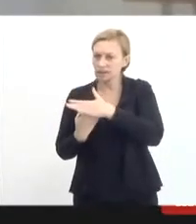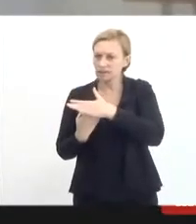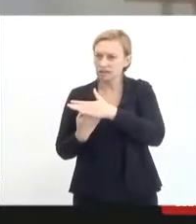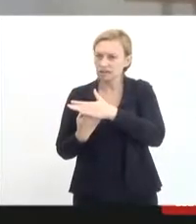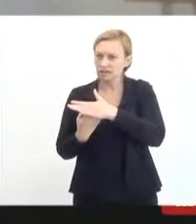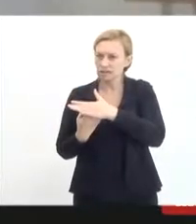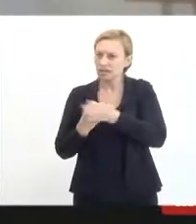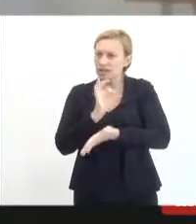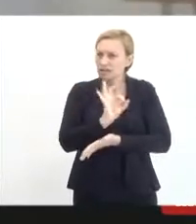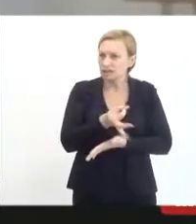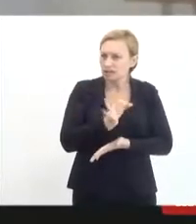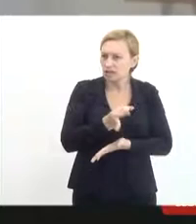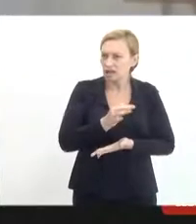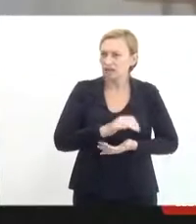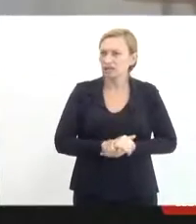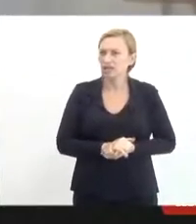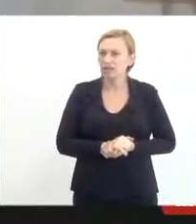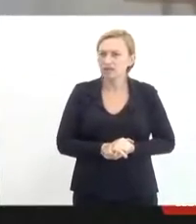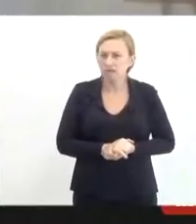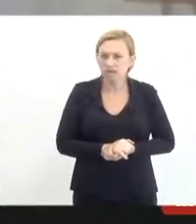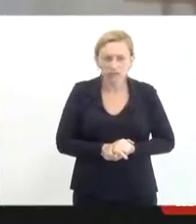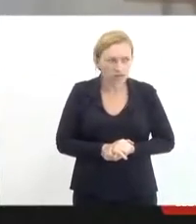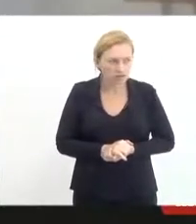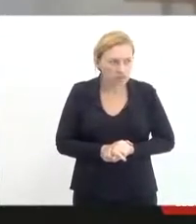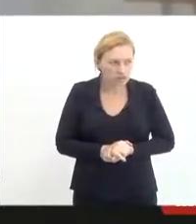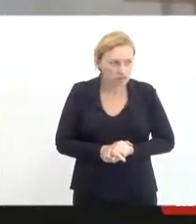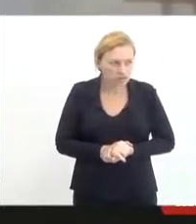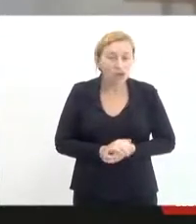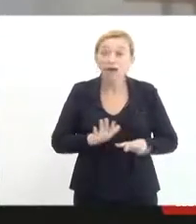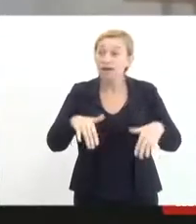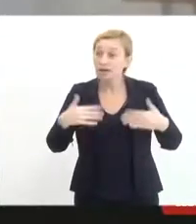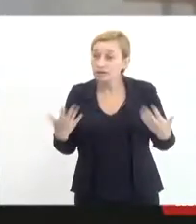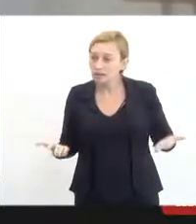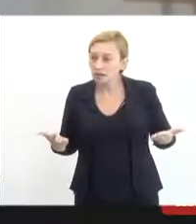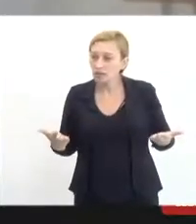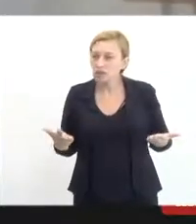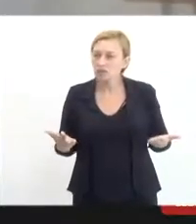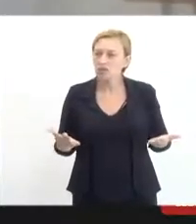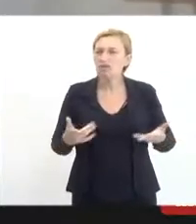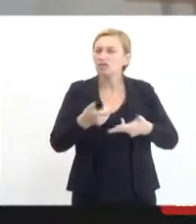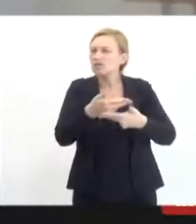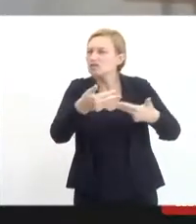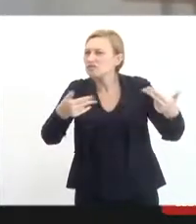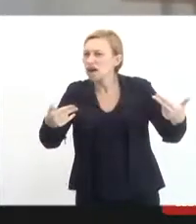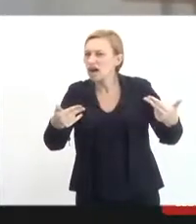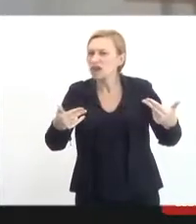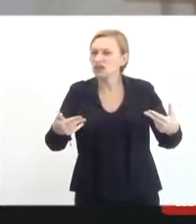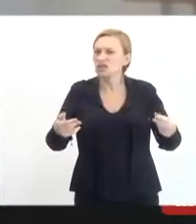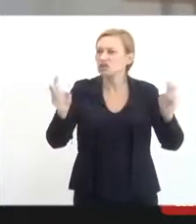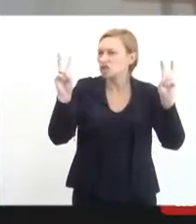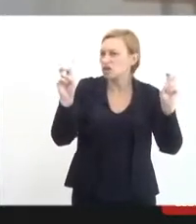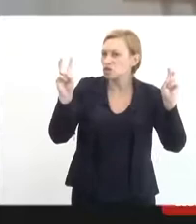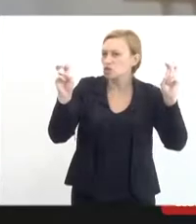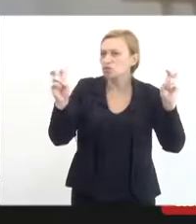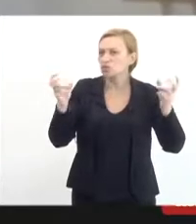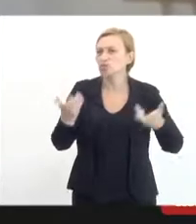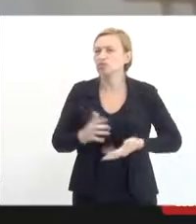fixo imobilizado, o que é um erro crasso. Então, há uma série de circunstâncias fáticas